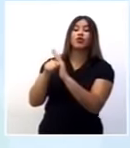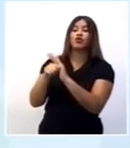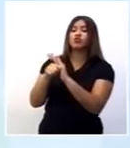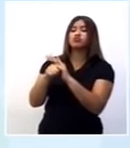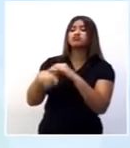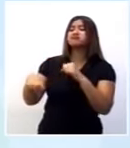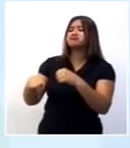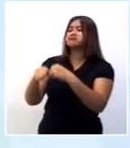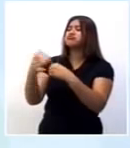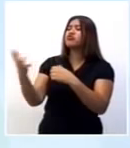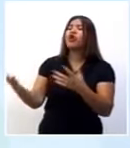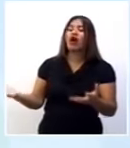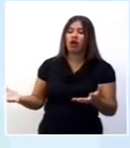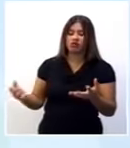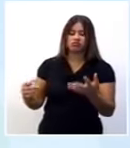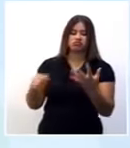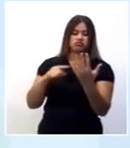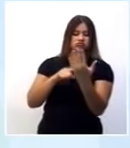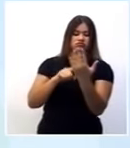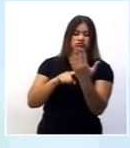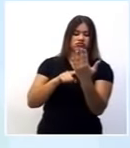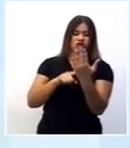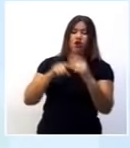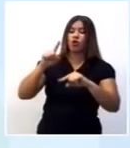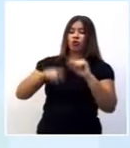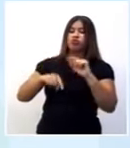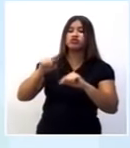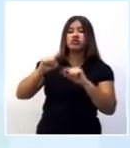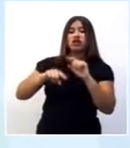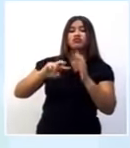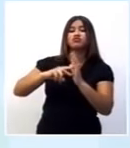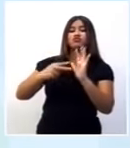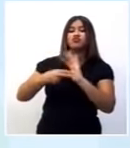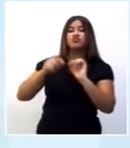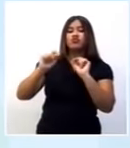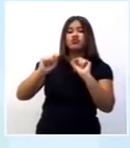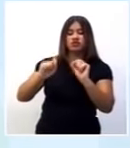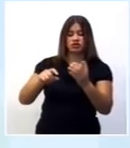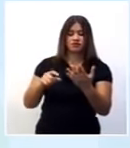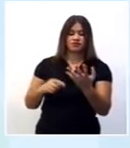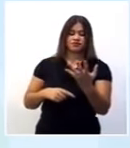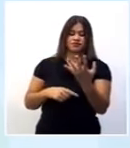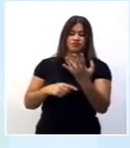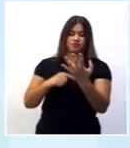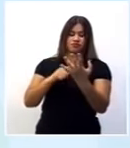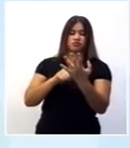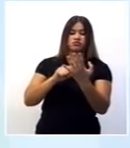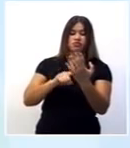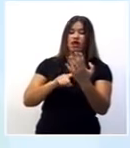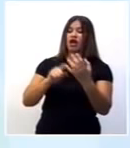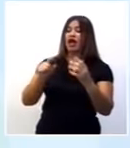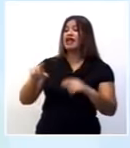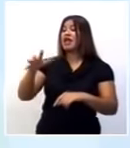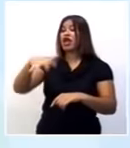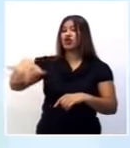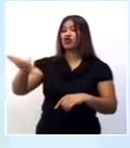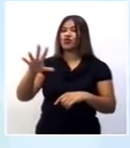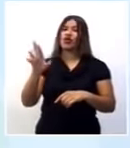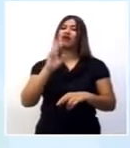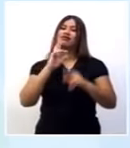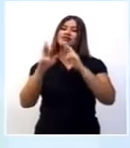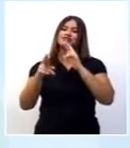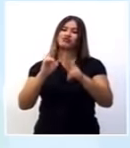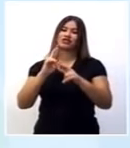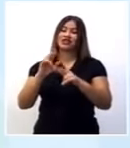fonte? O que esse objeto representa? Qual é a utilidade desse objeto? E a pessoa tem que responder. Caso ela erre,